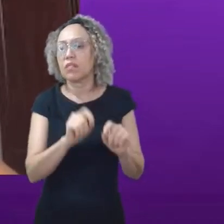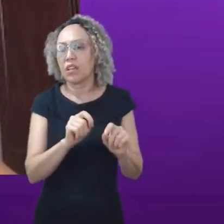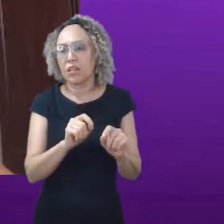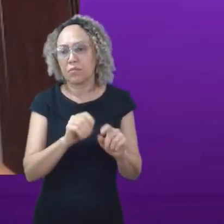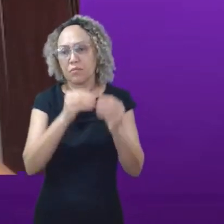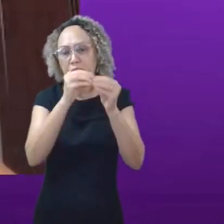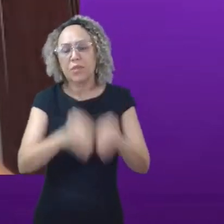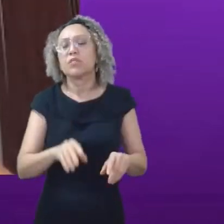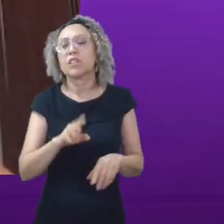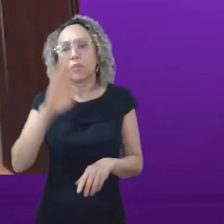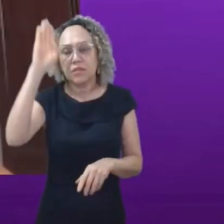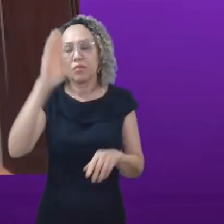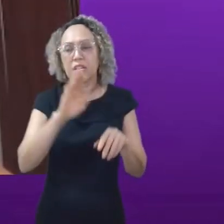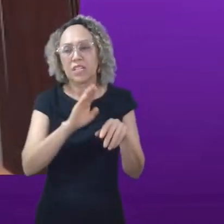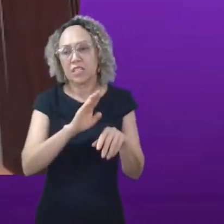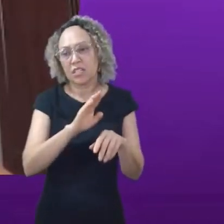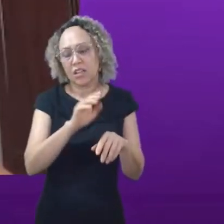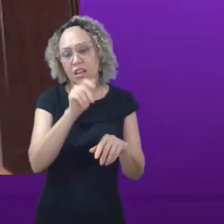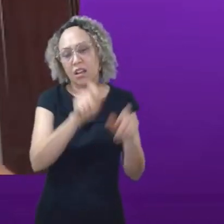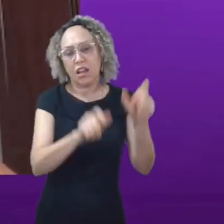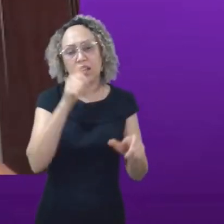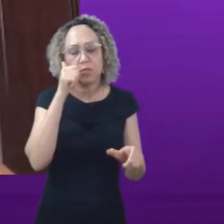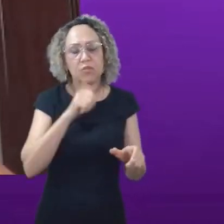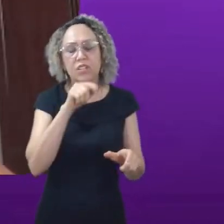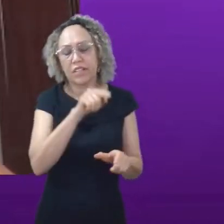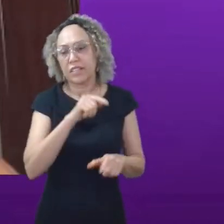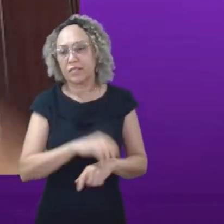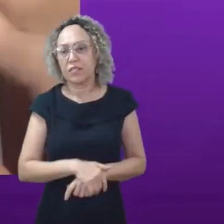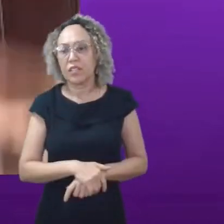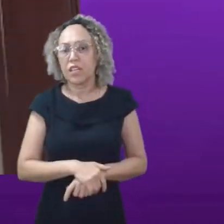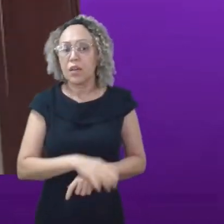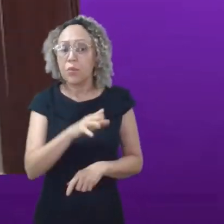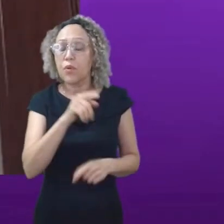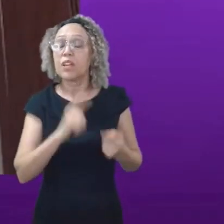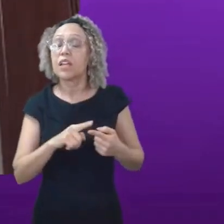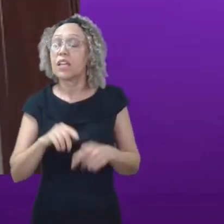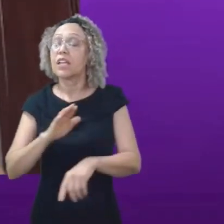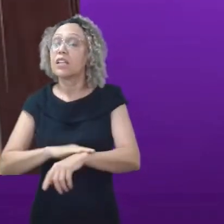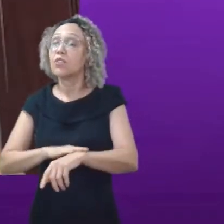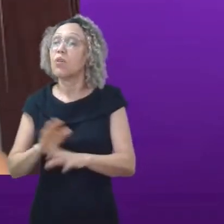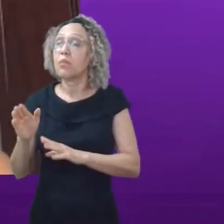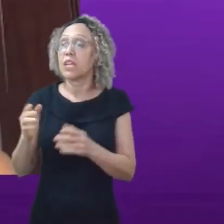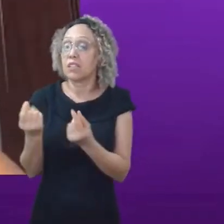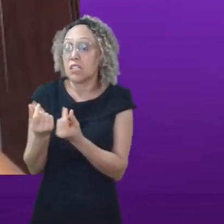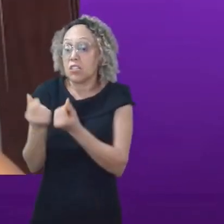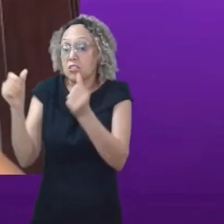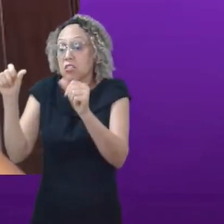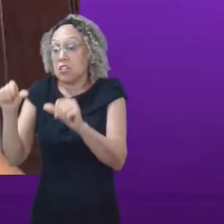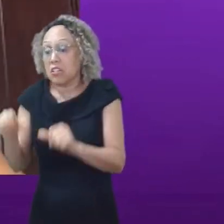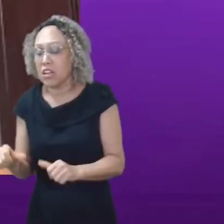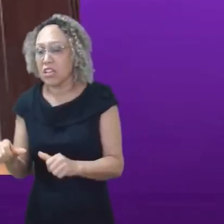as mulheres, que são as primeiras a serem descartáveis no momento de crise política e